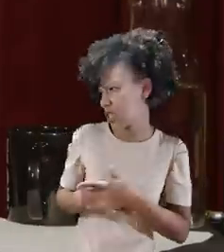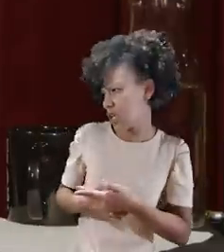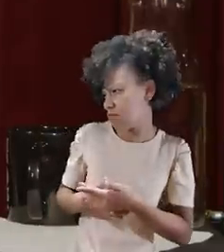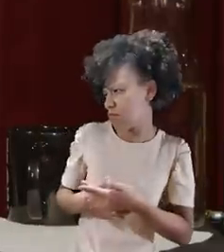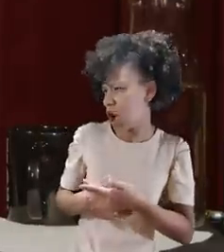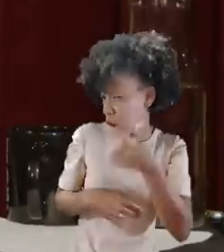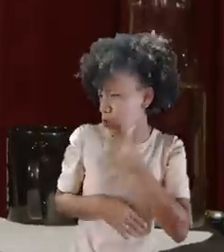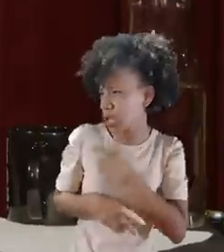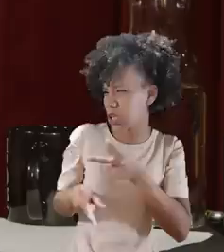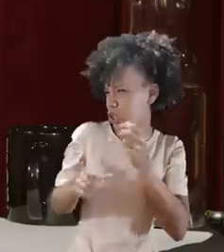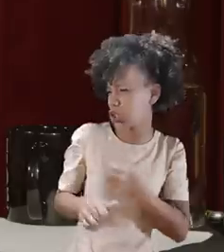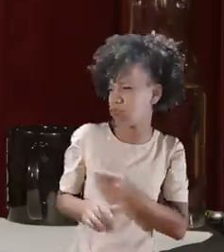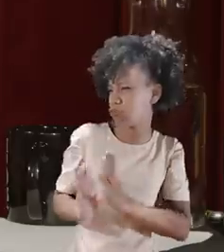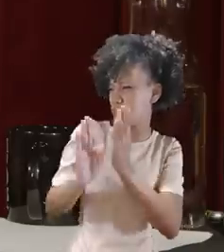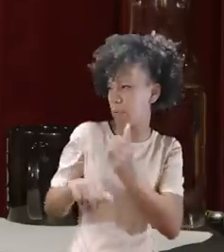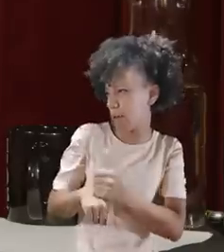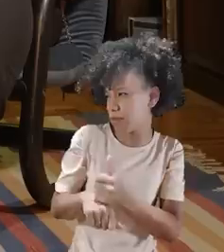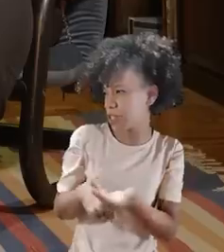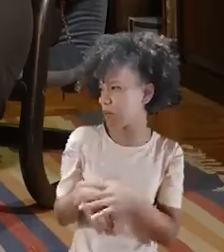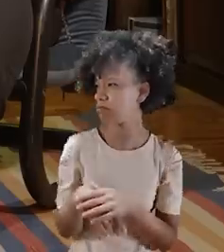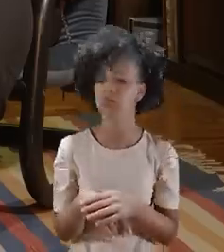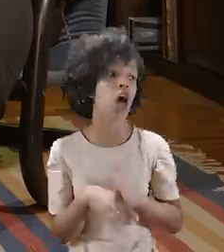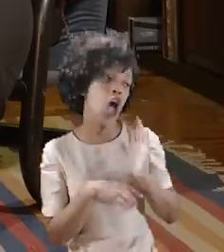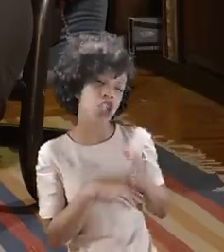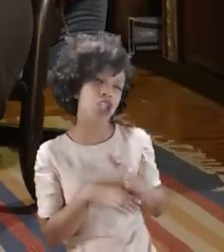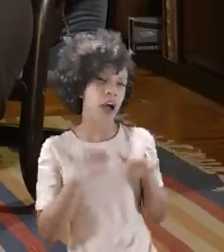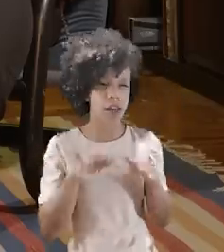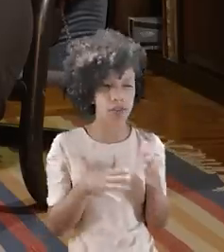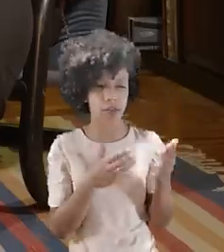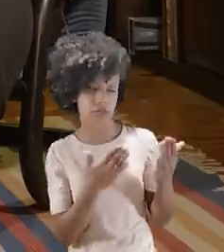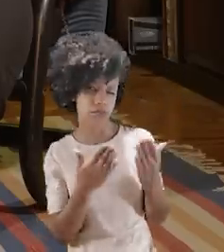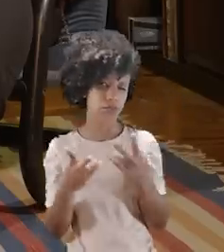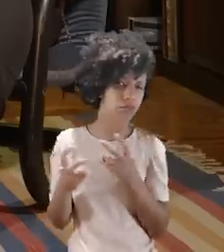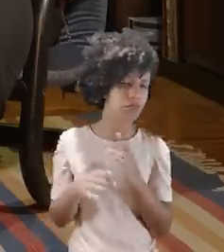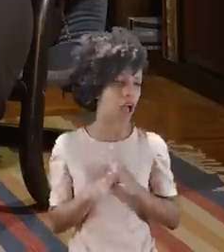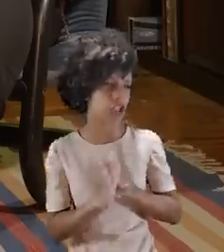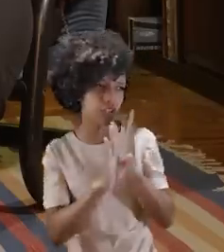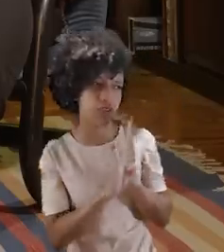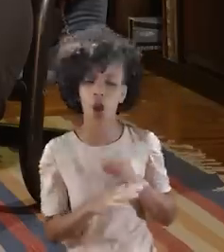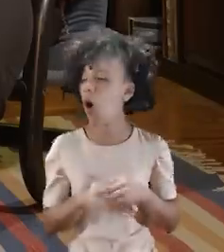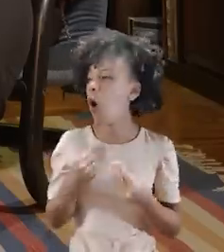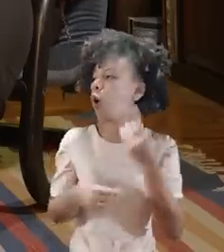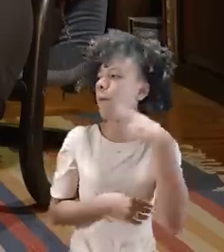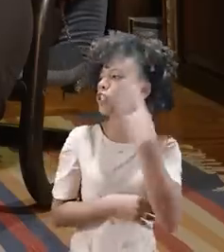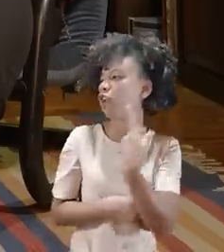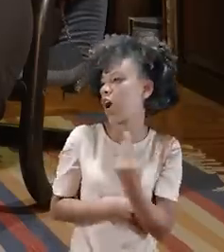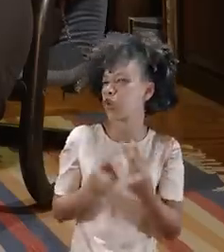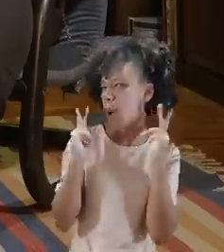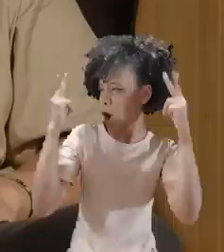consegue descobrir tipo assim mais ou menos a profissão do cara através do corte em quando eu já chutei de hoje quando eu chuto lá no colocar o primeiro